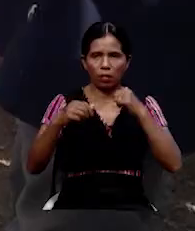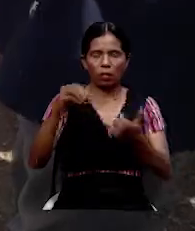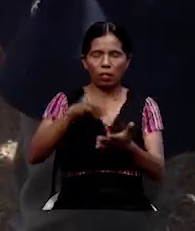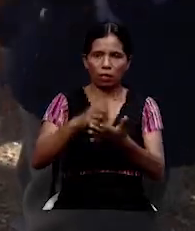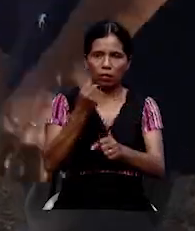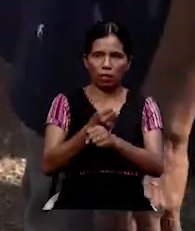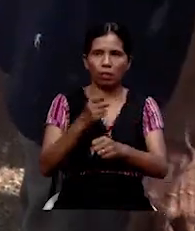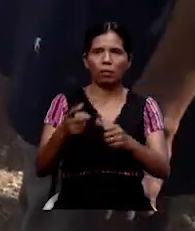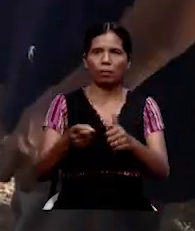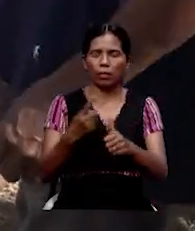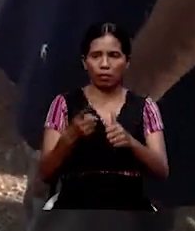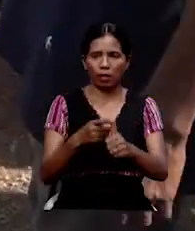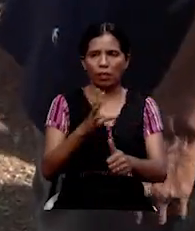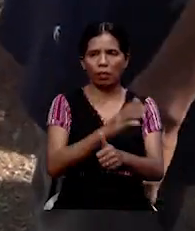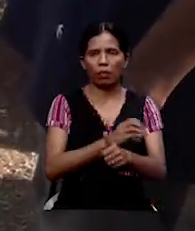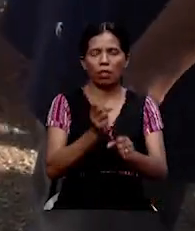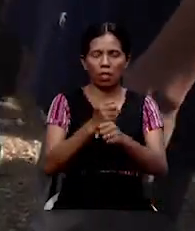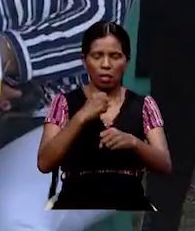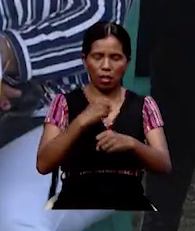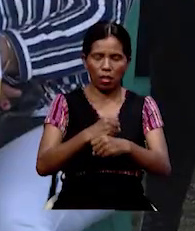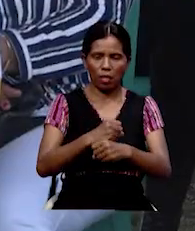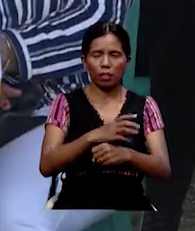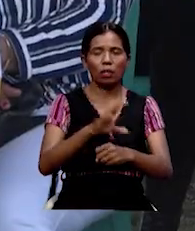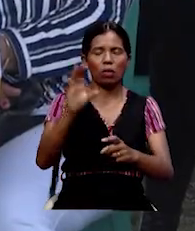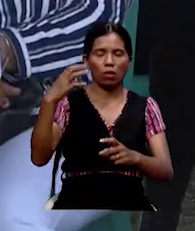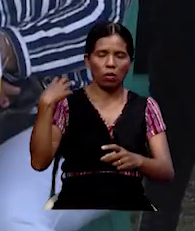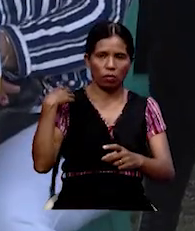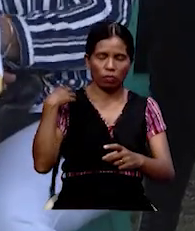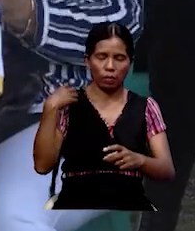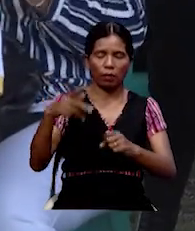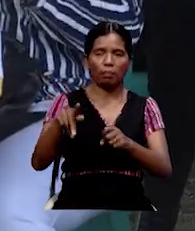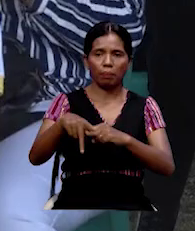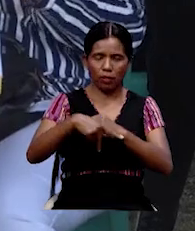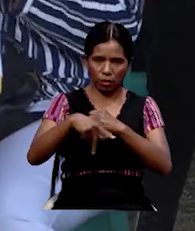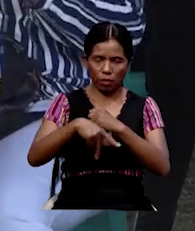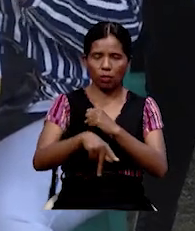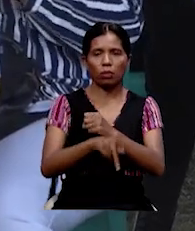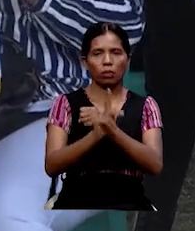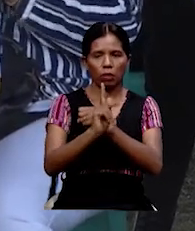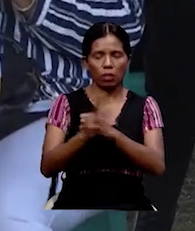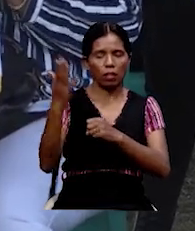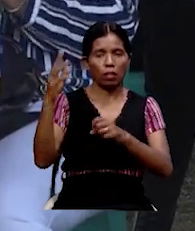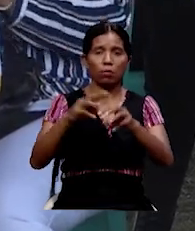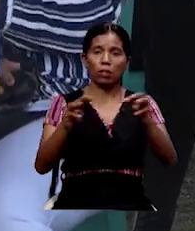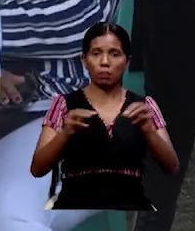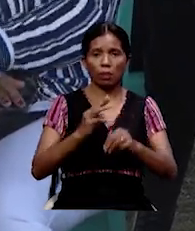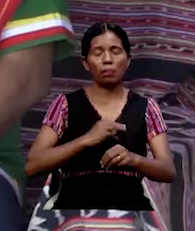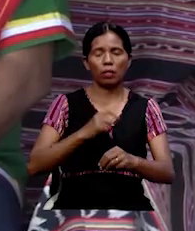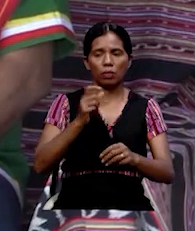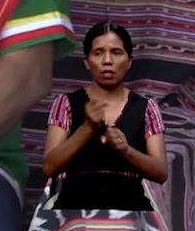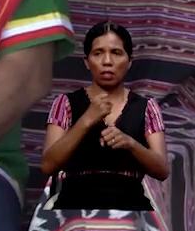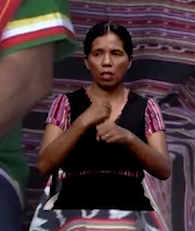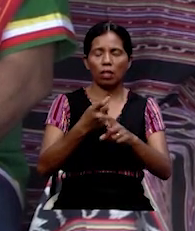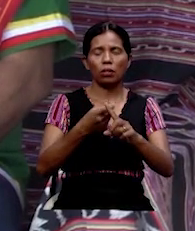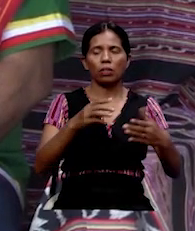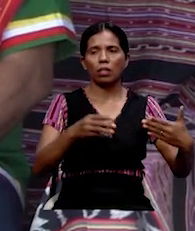fato da Huluk, ba construção edifício, sede Partido Kuntu e a Obrato município Manatutu, né, halau diretamente Husi